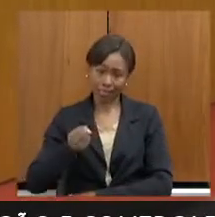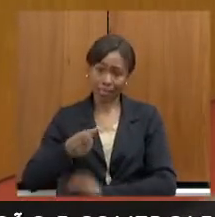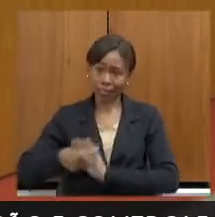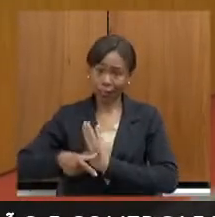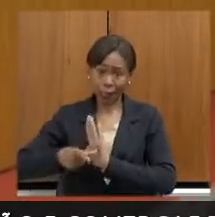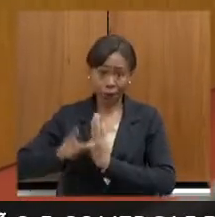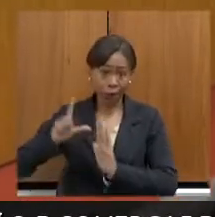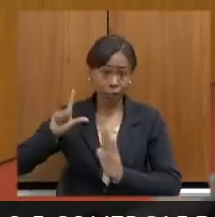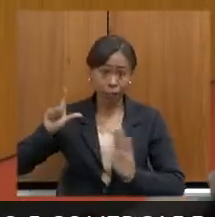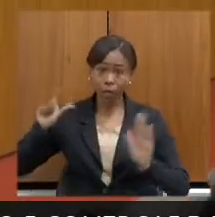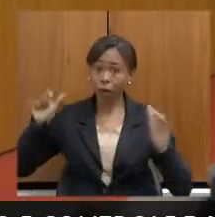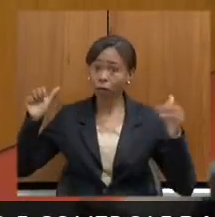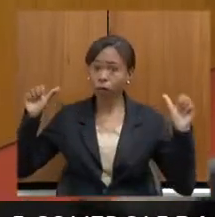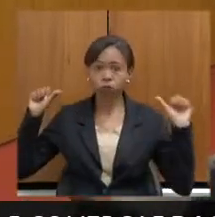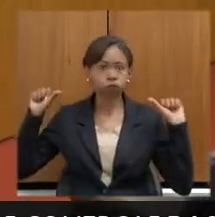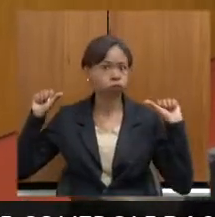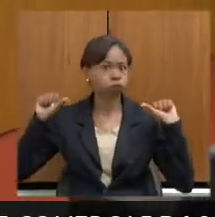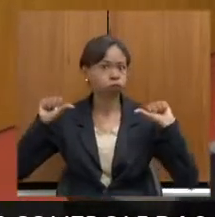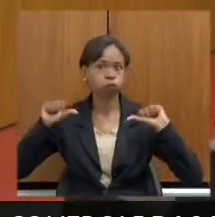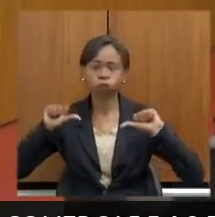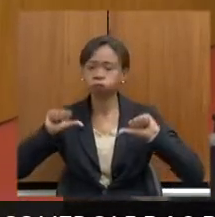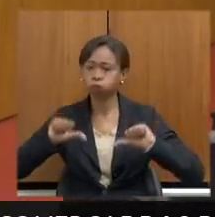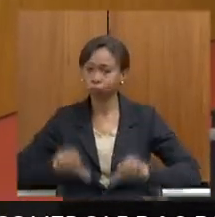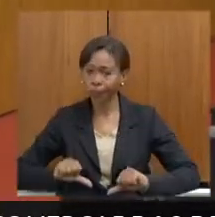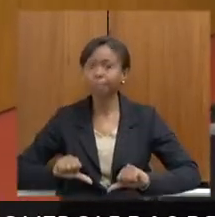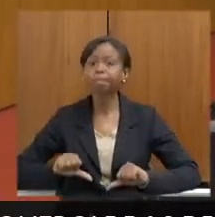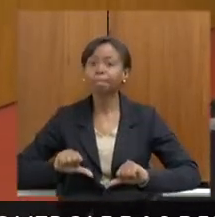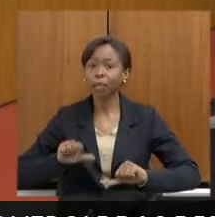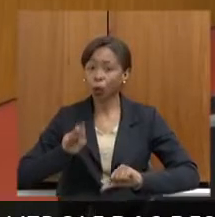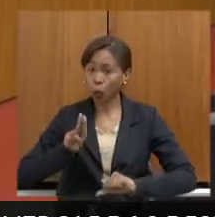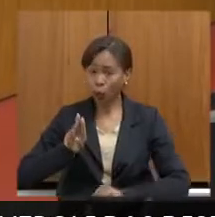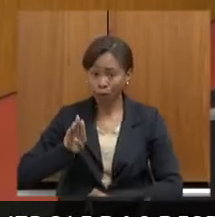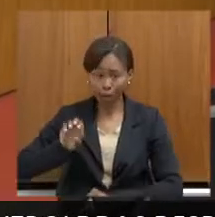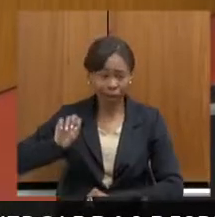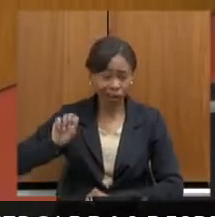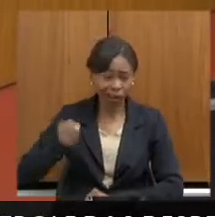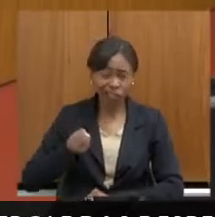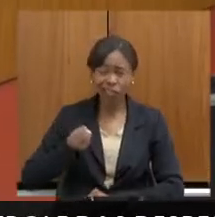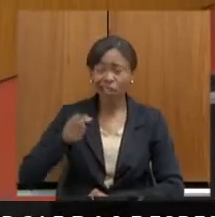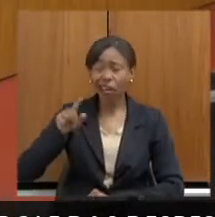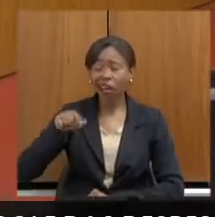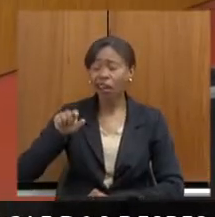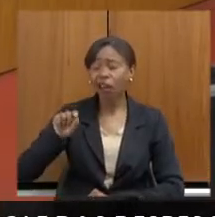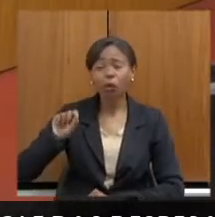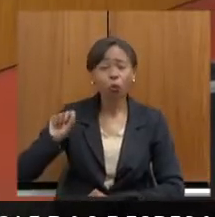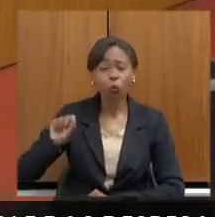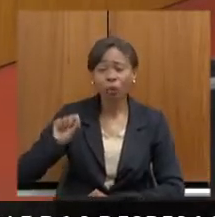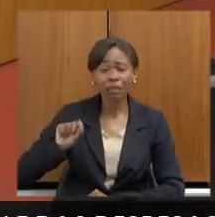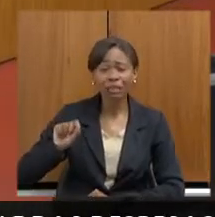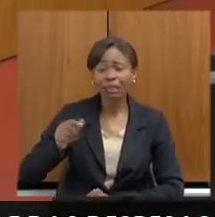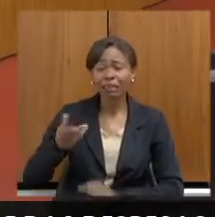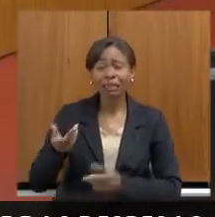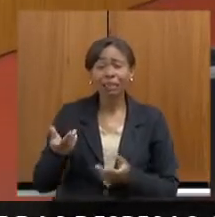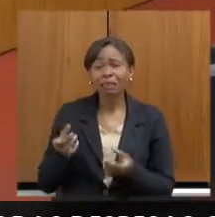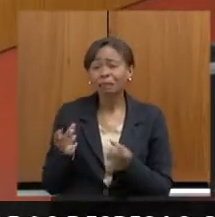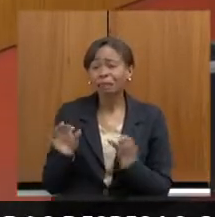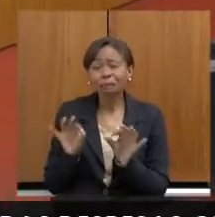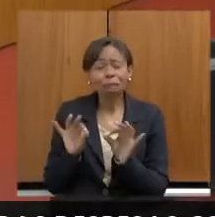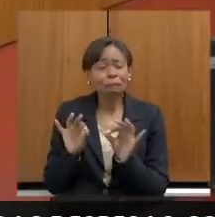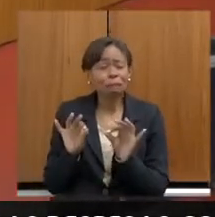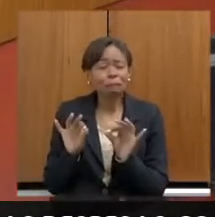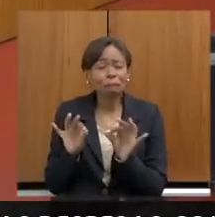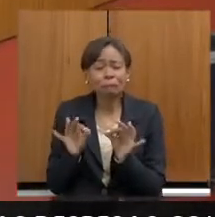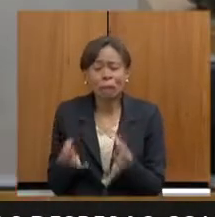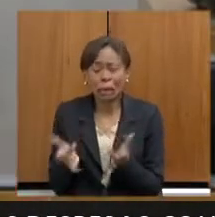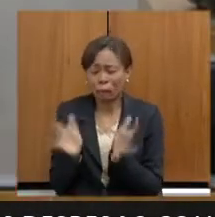terror né é que eram verdadeiros esqueletos do que seria uma unidade básica de saúde